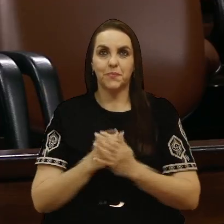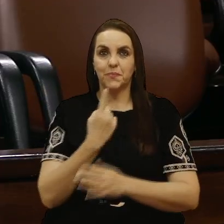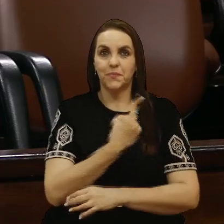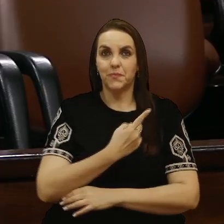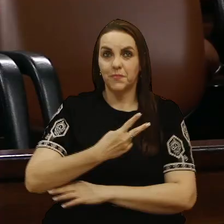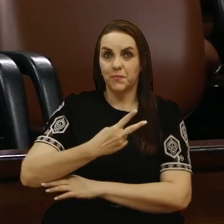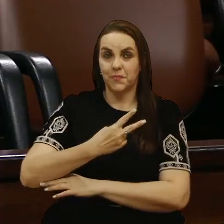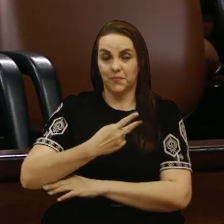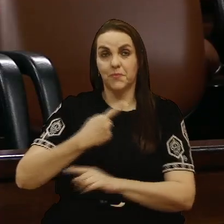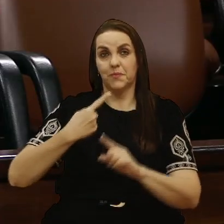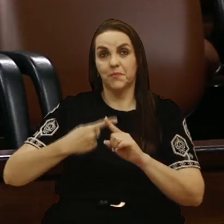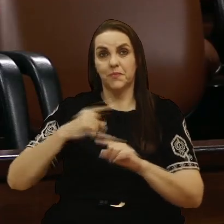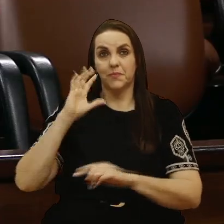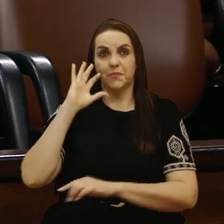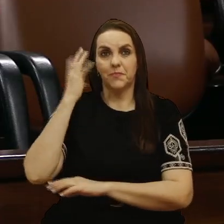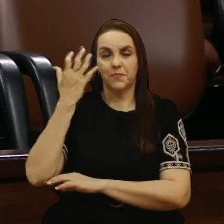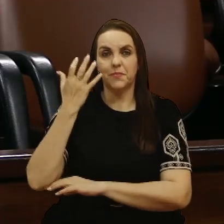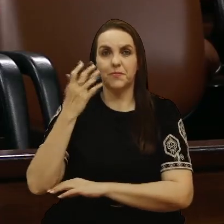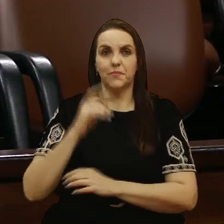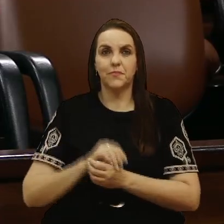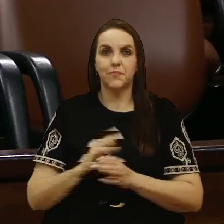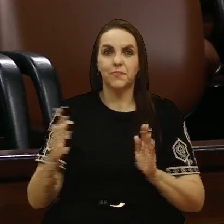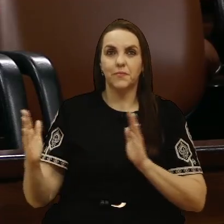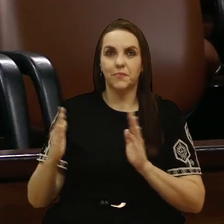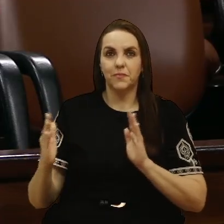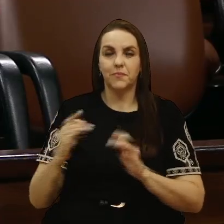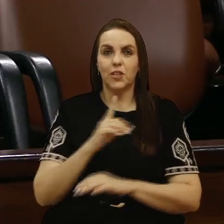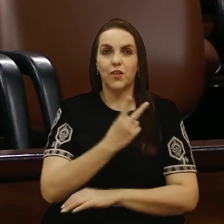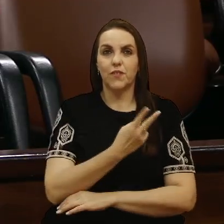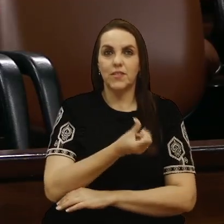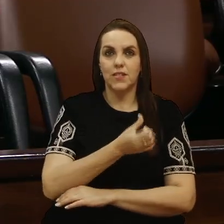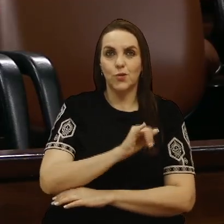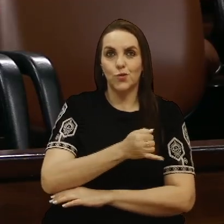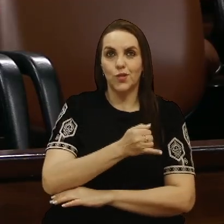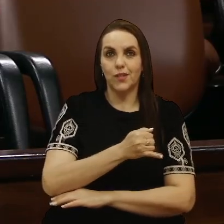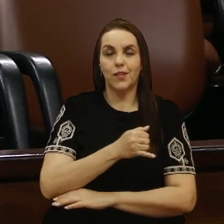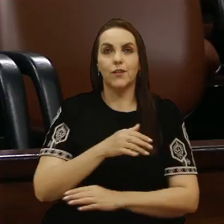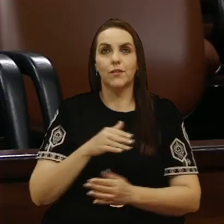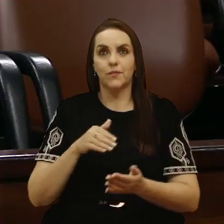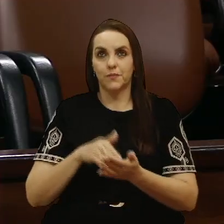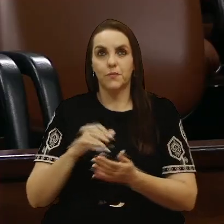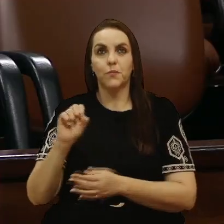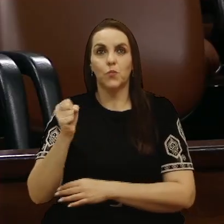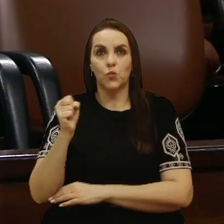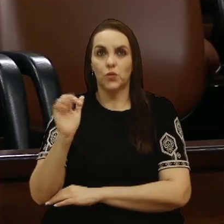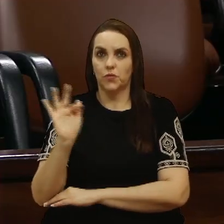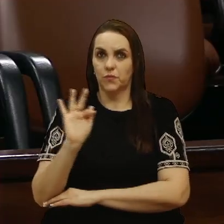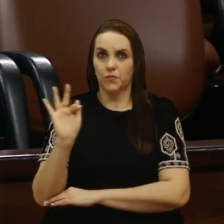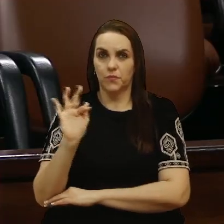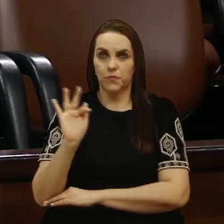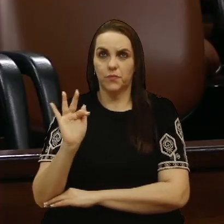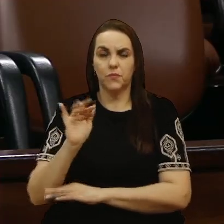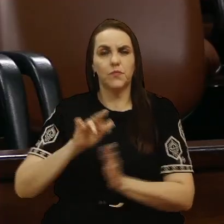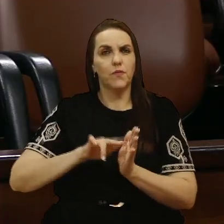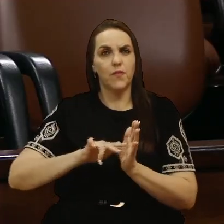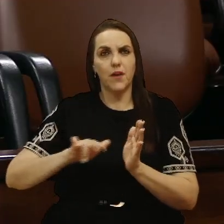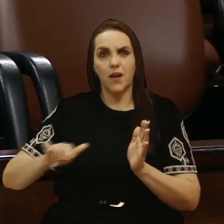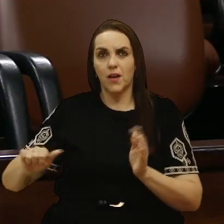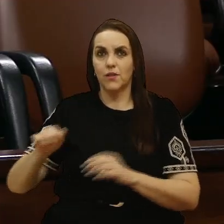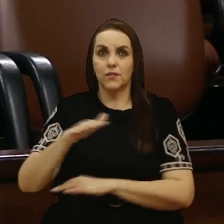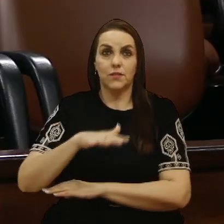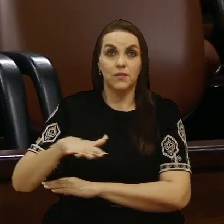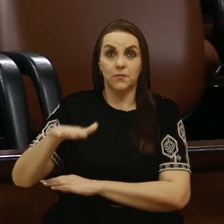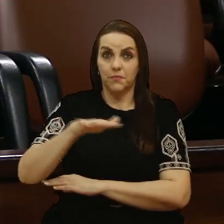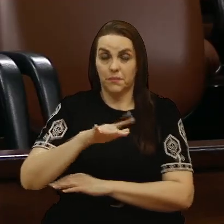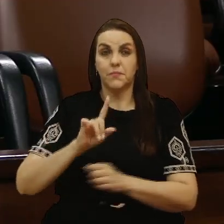12ª edição, que foi realizada entre os dias 26 de janeiro e 8 de fevereiro, em diversos espaços da